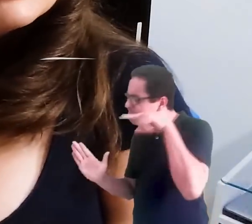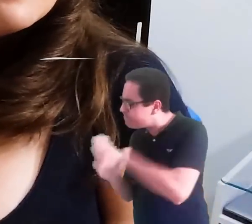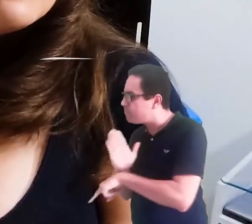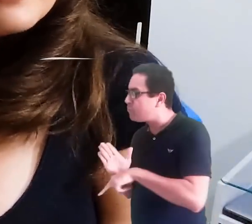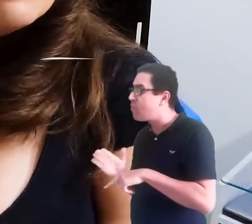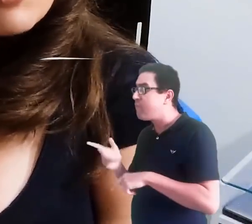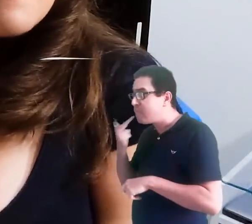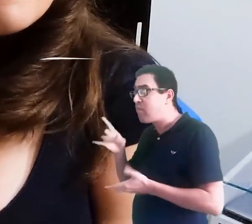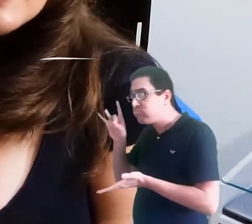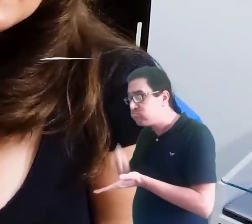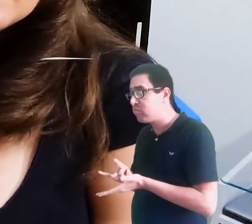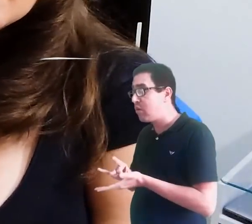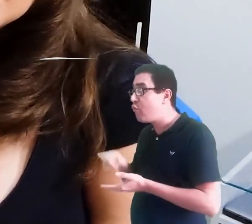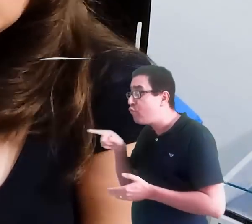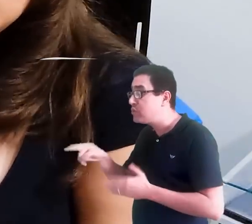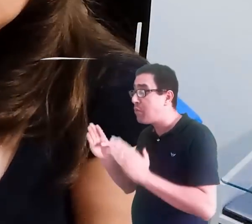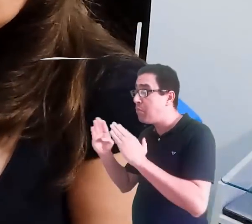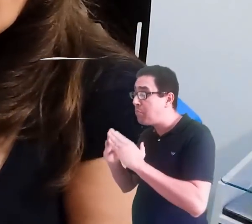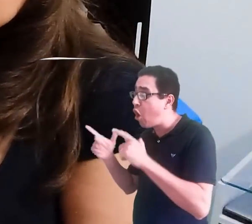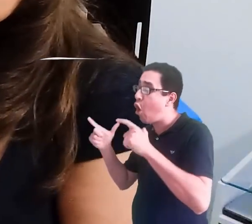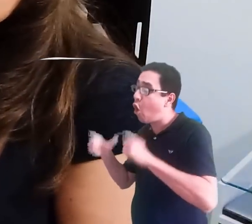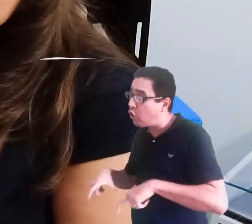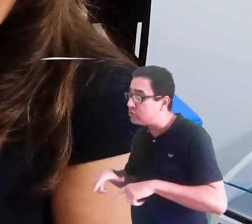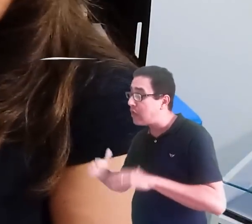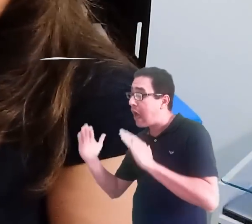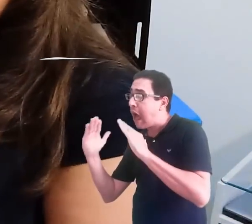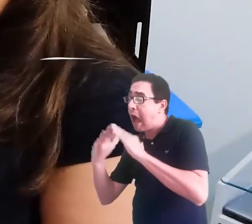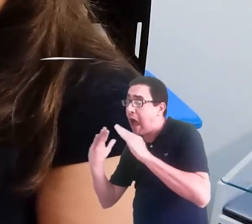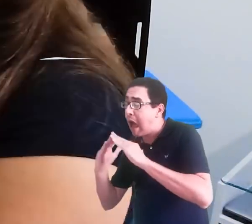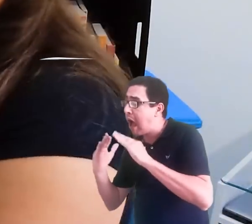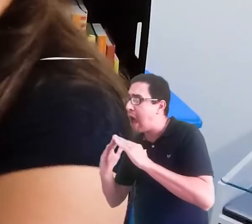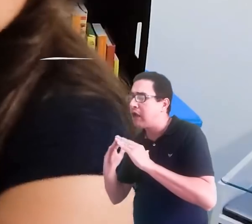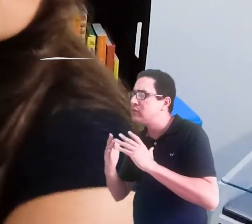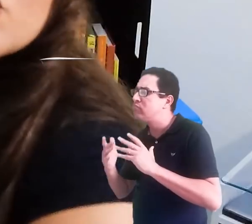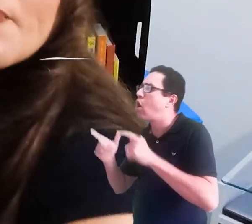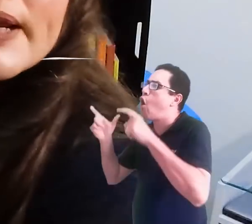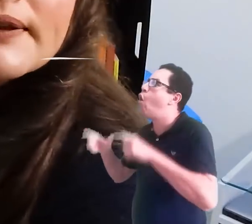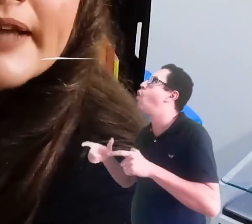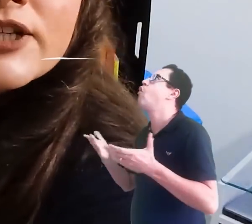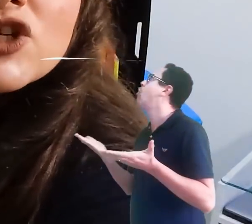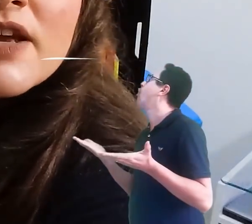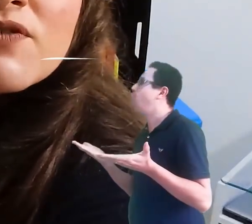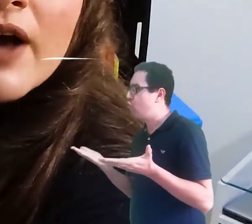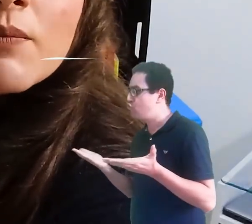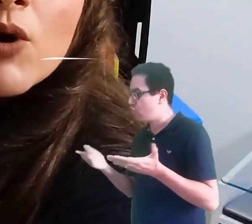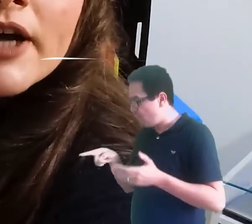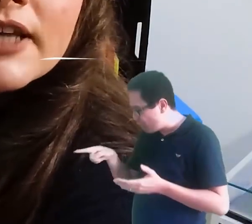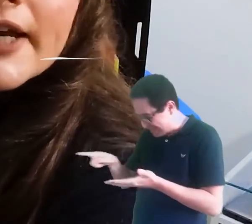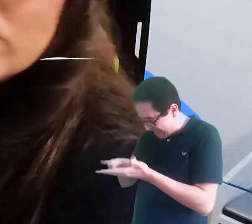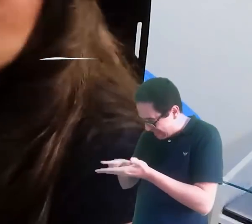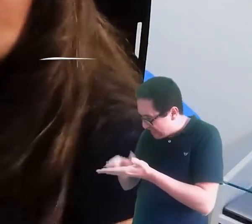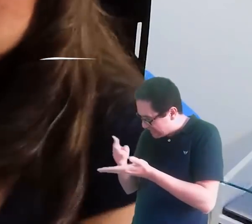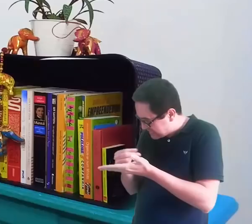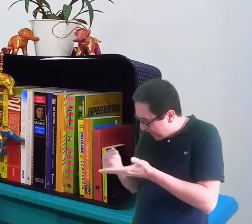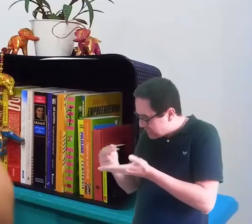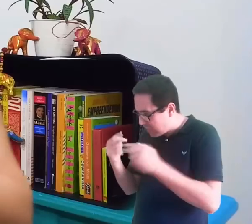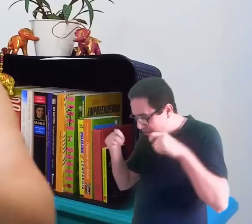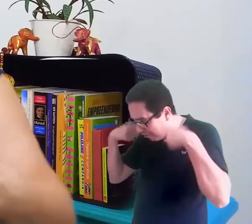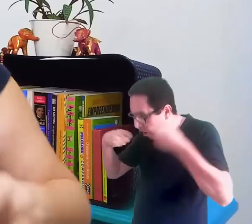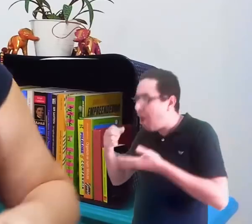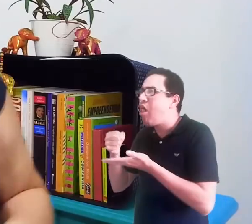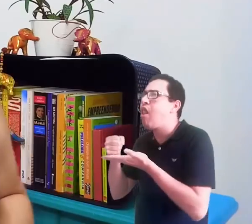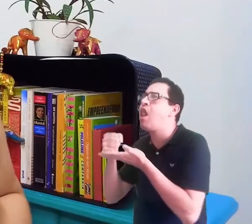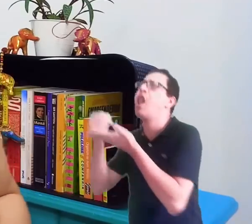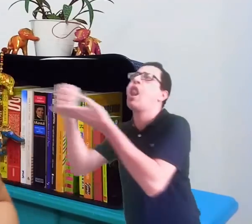onde você veio, meu rapaz? Onde é a sua casa? Para onde pretende levar o meu carneiro?